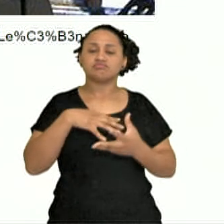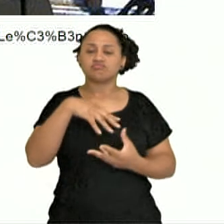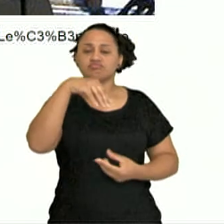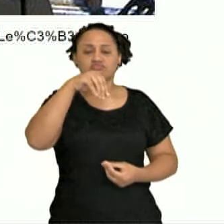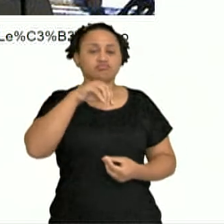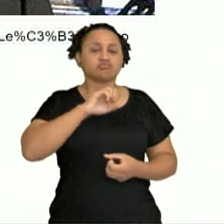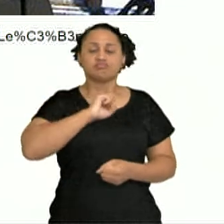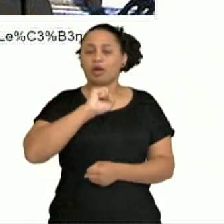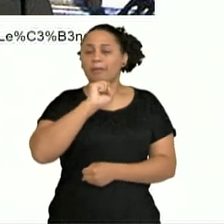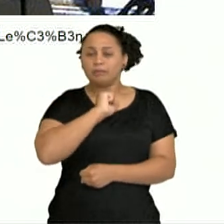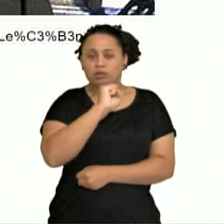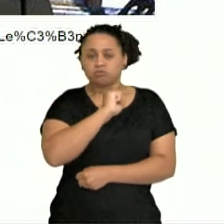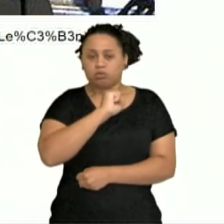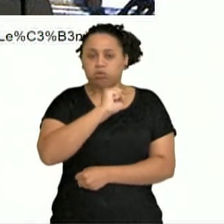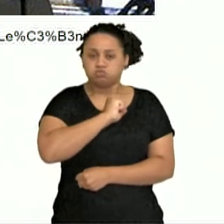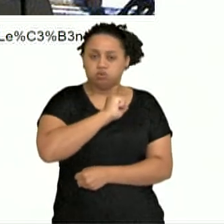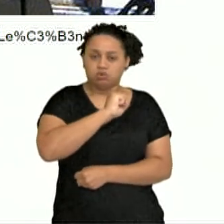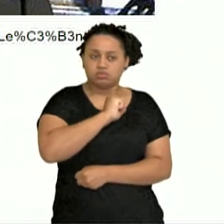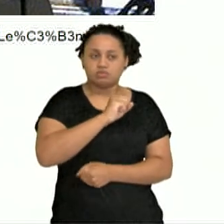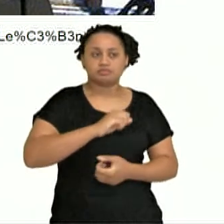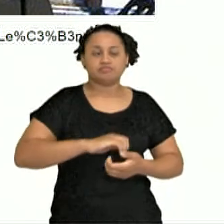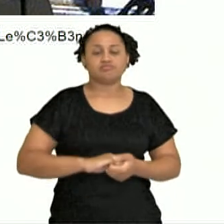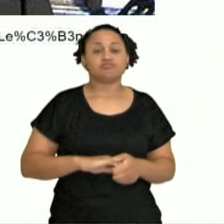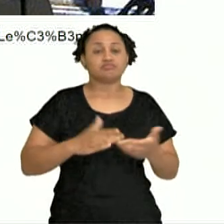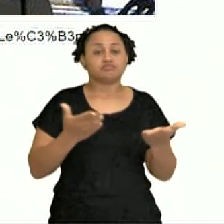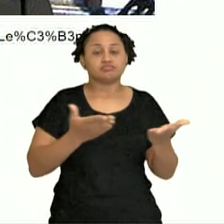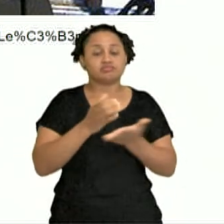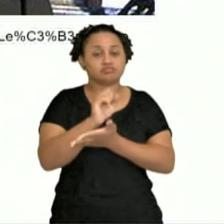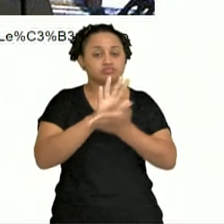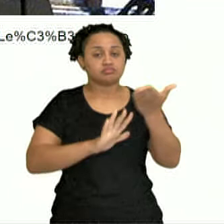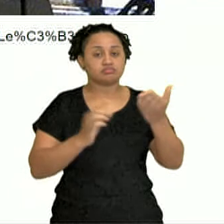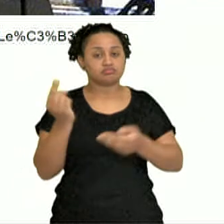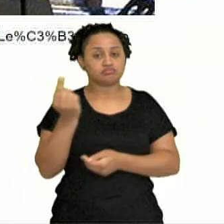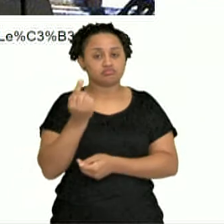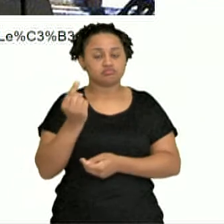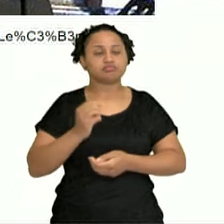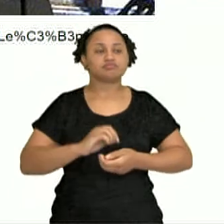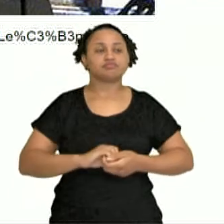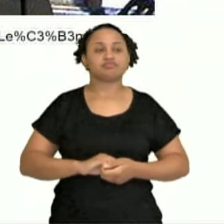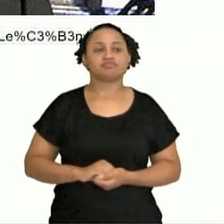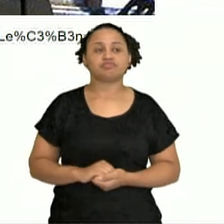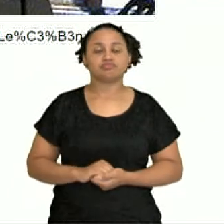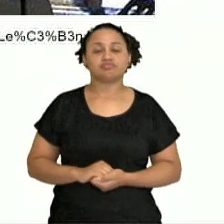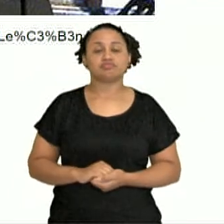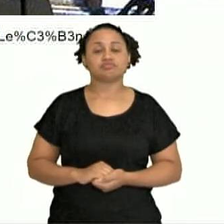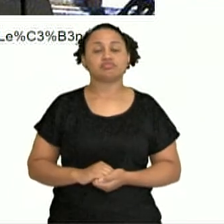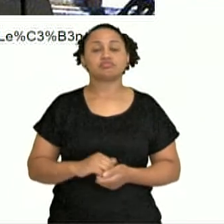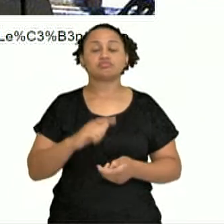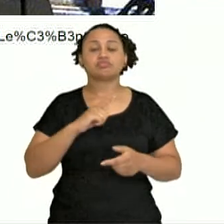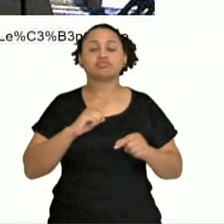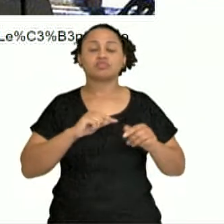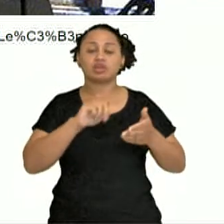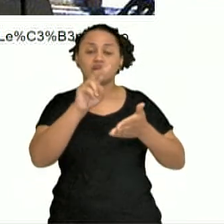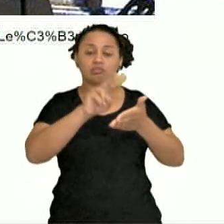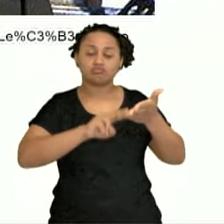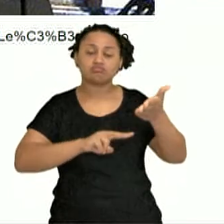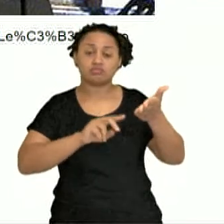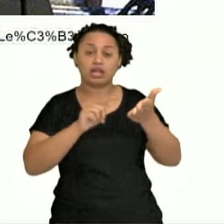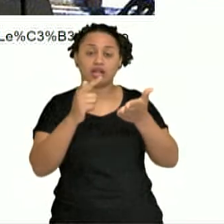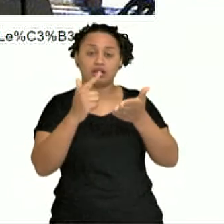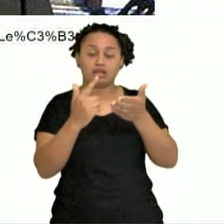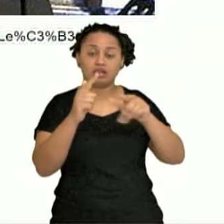bom? Vamos a praticar. Atividade 1. Busca en la letra versos que hablan de